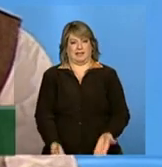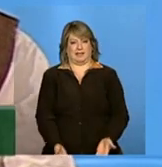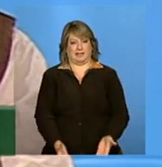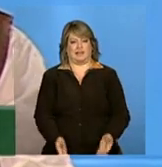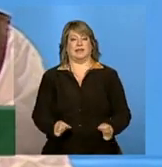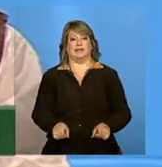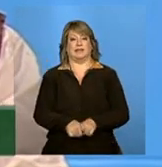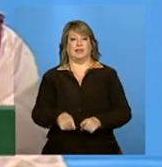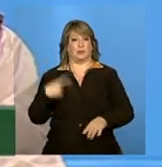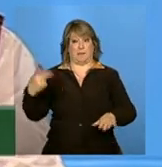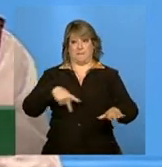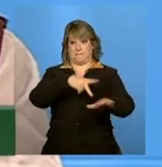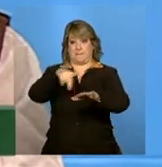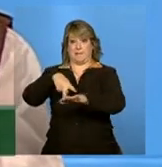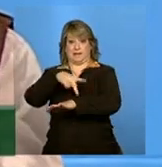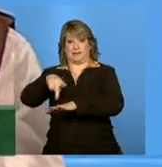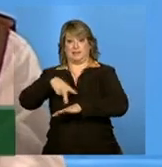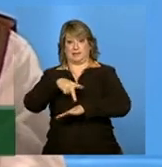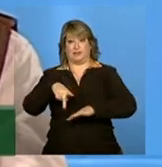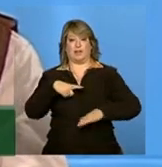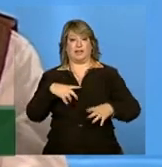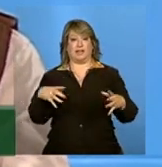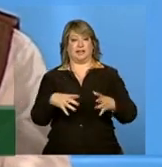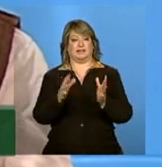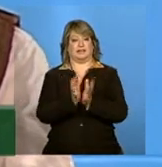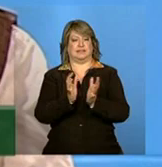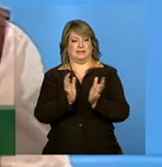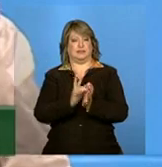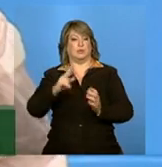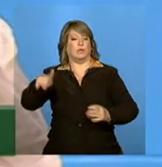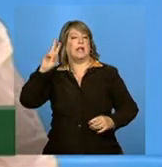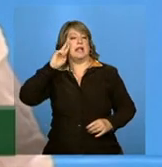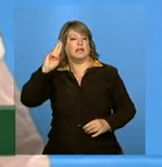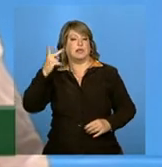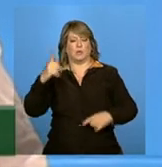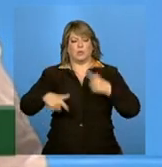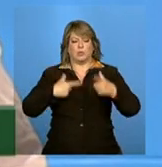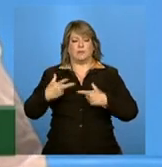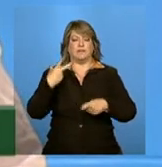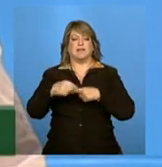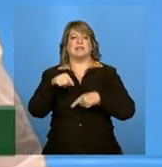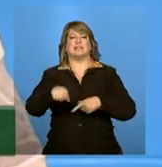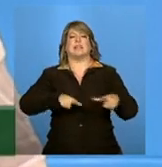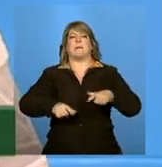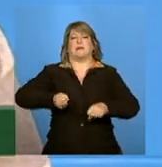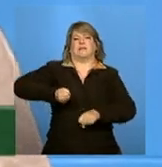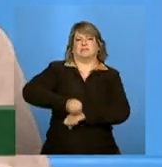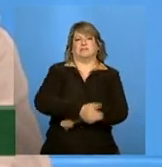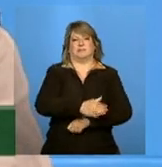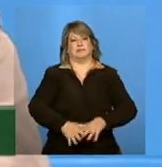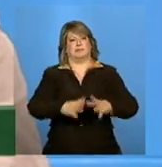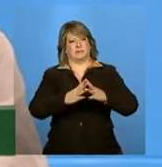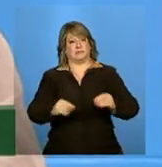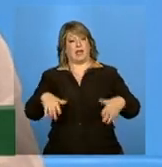E as nações em desenvolvimento vêm mostrando sua liderança na luta contra o trabalho infantil. E aí o